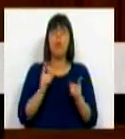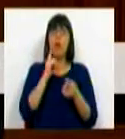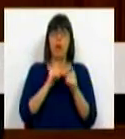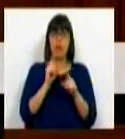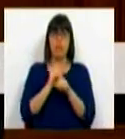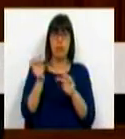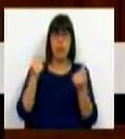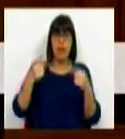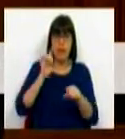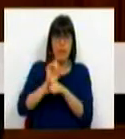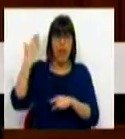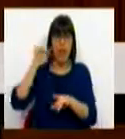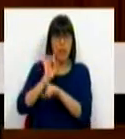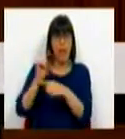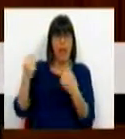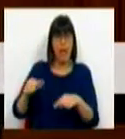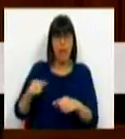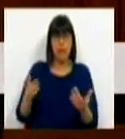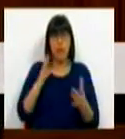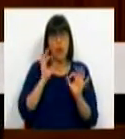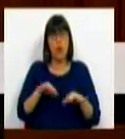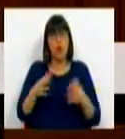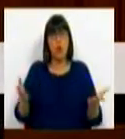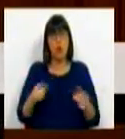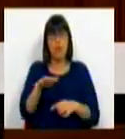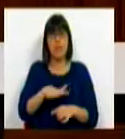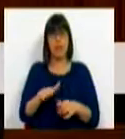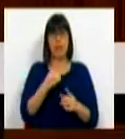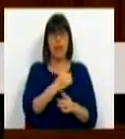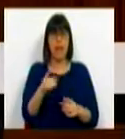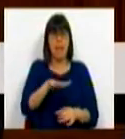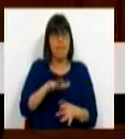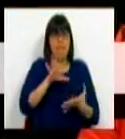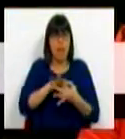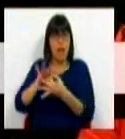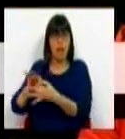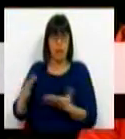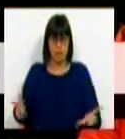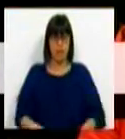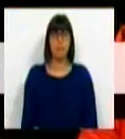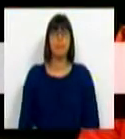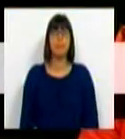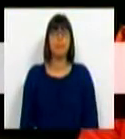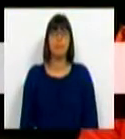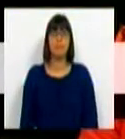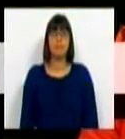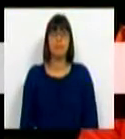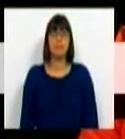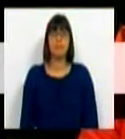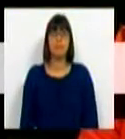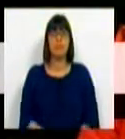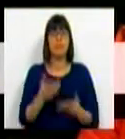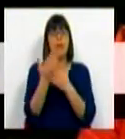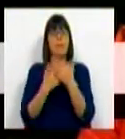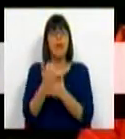aos colaterais que existiam e concluímos sobre a situação em cada momento. Muito bem. E a exposição